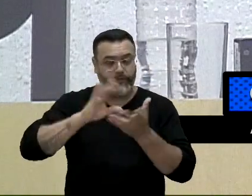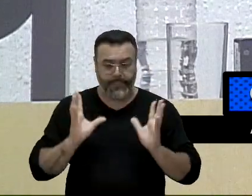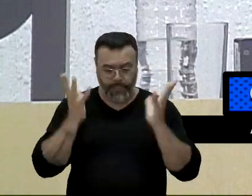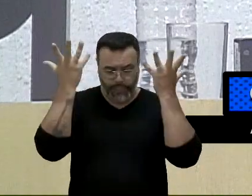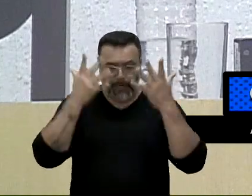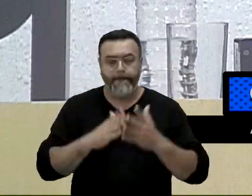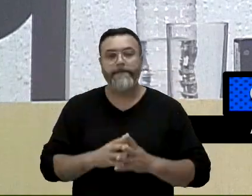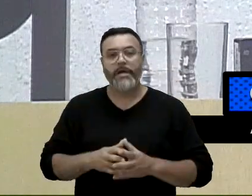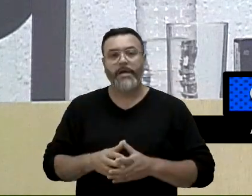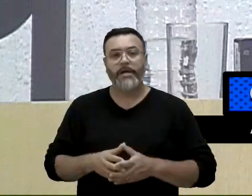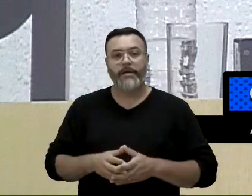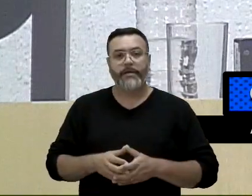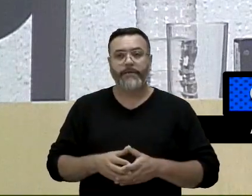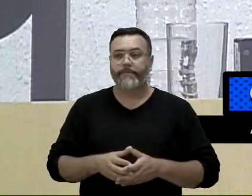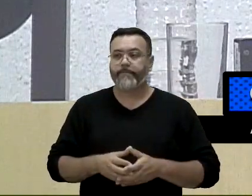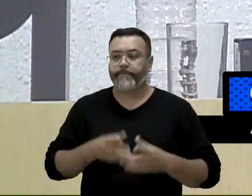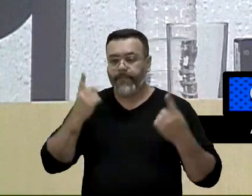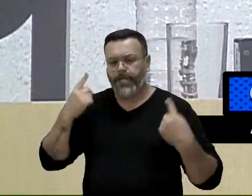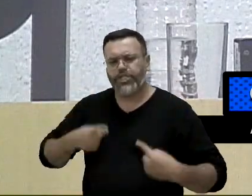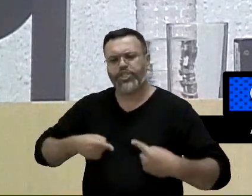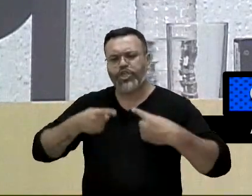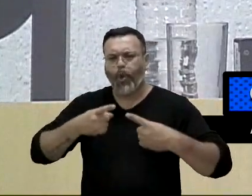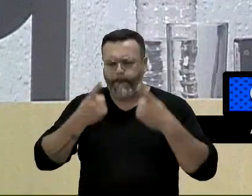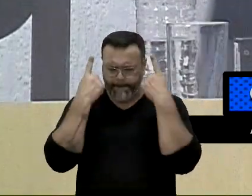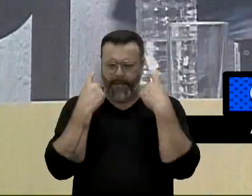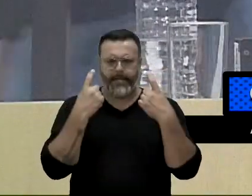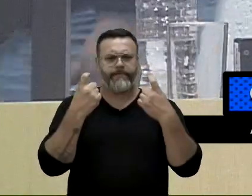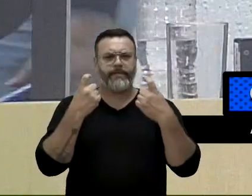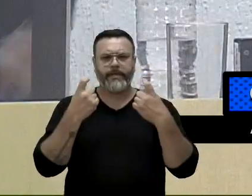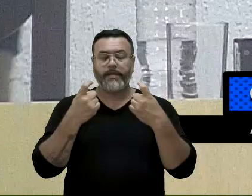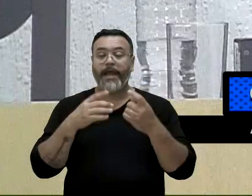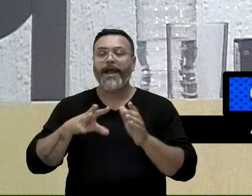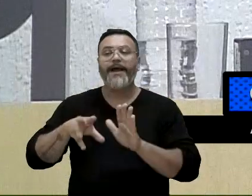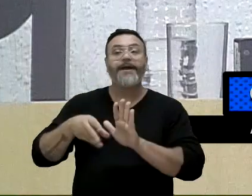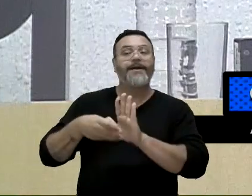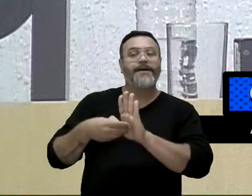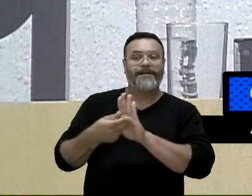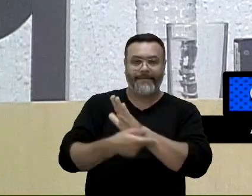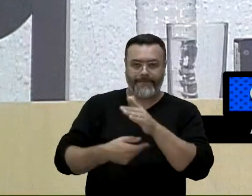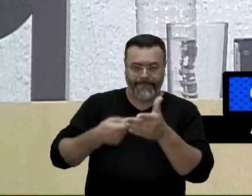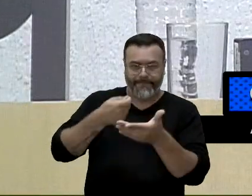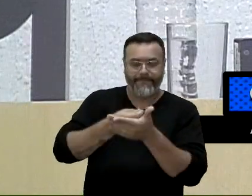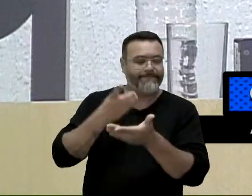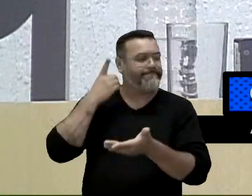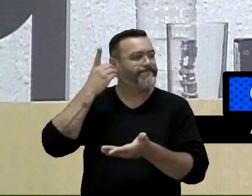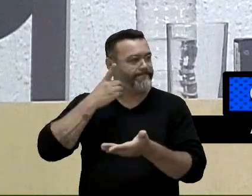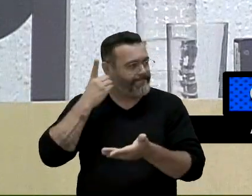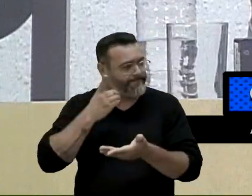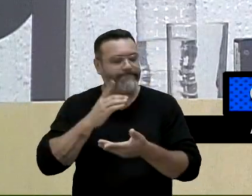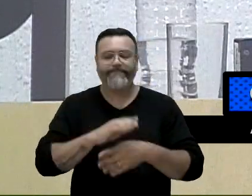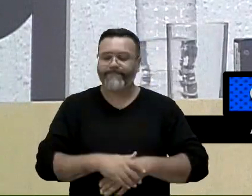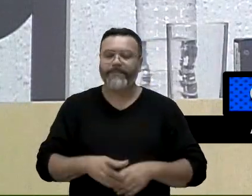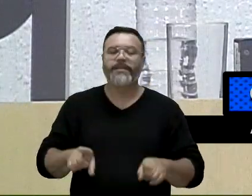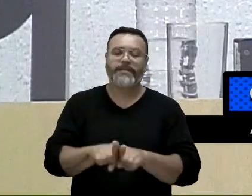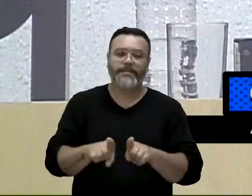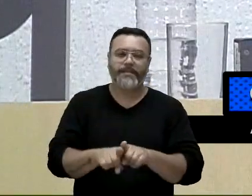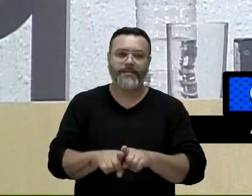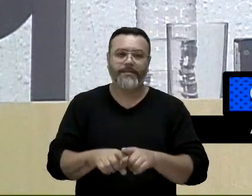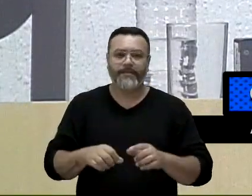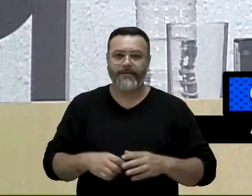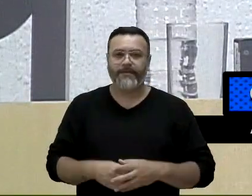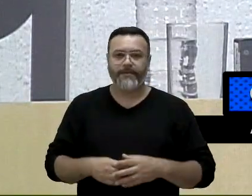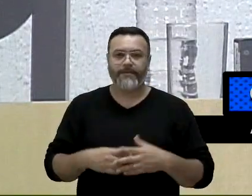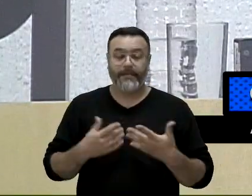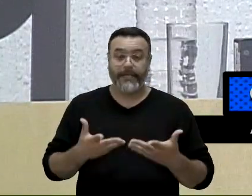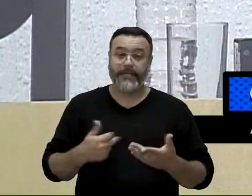né, a essas violências, receber emendas também de deputados, deputadas. Mas apesar de maio ser o